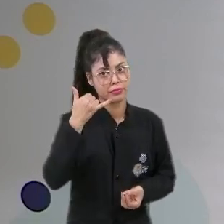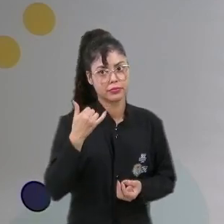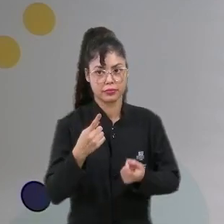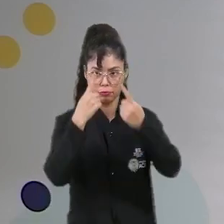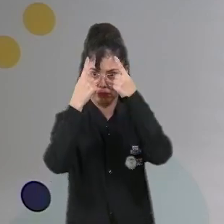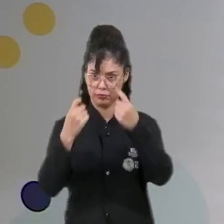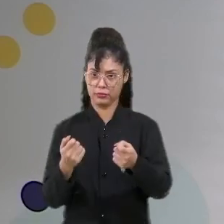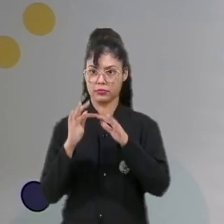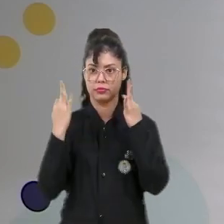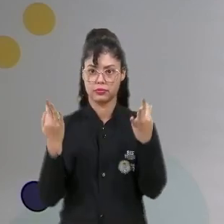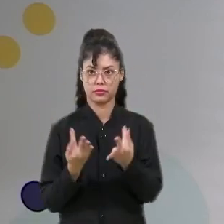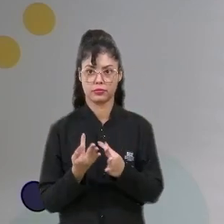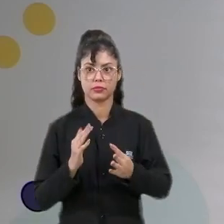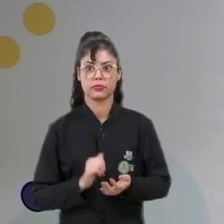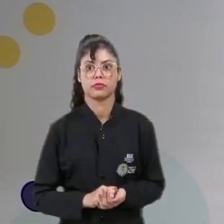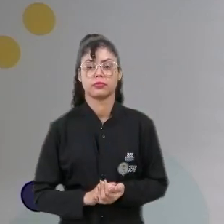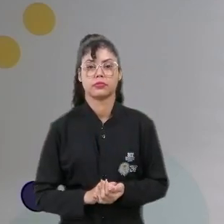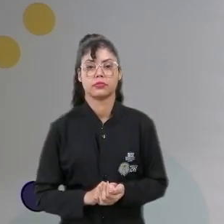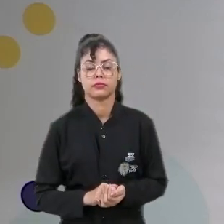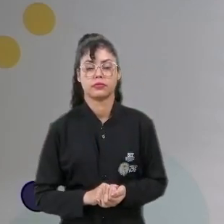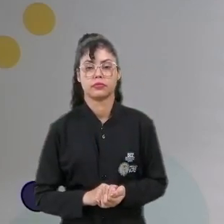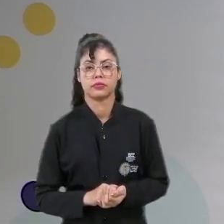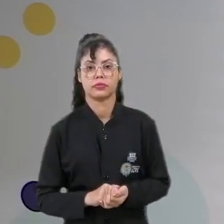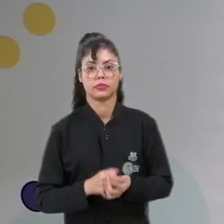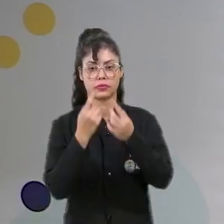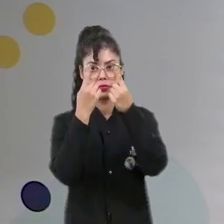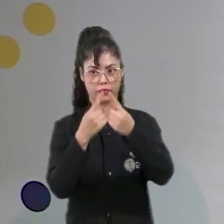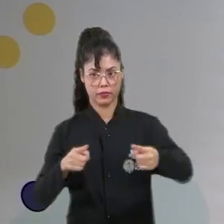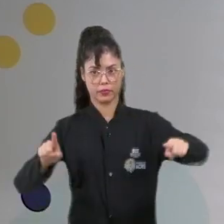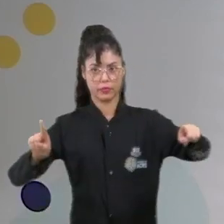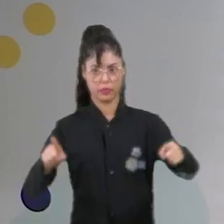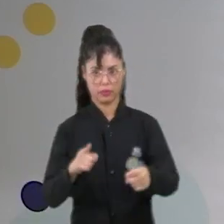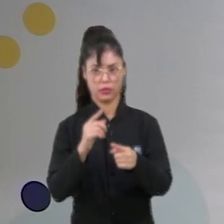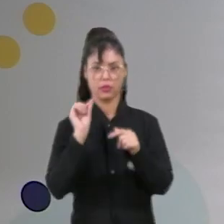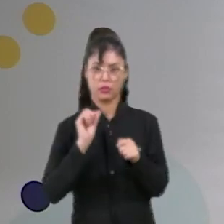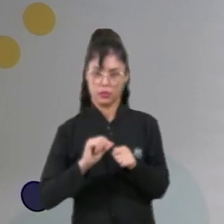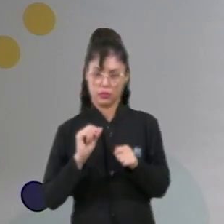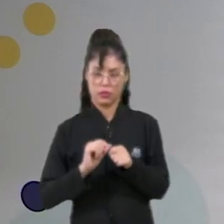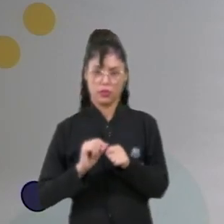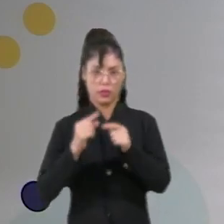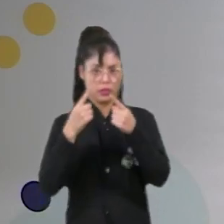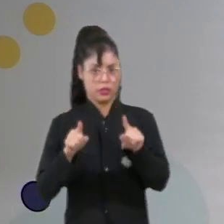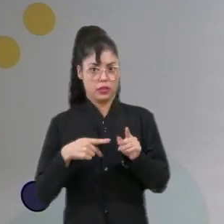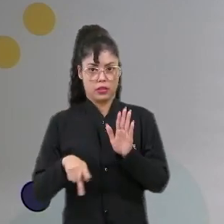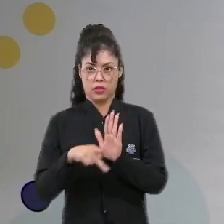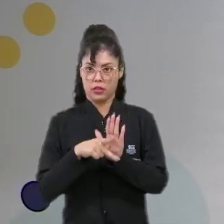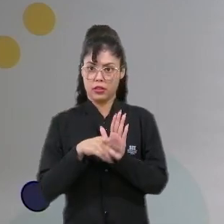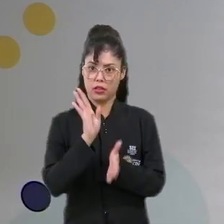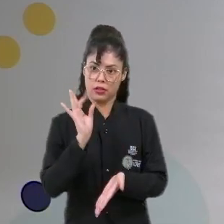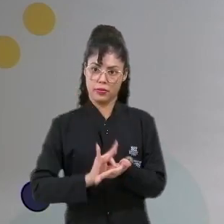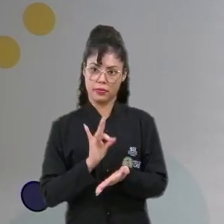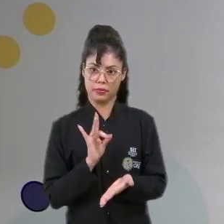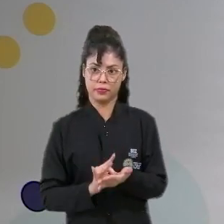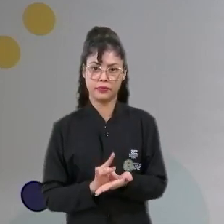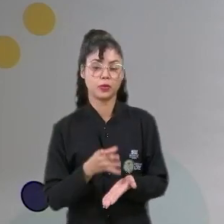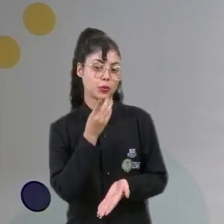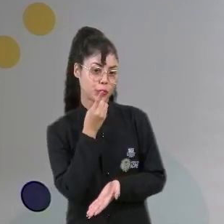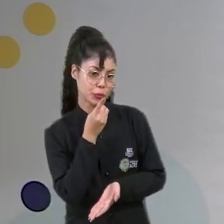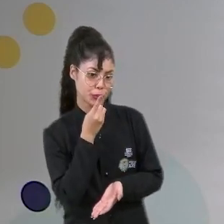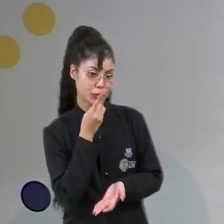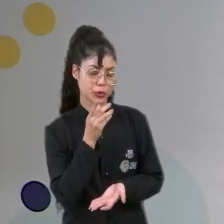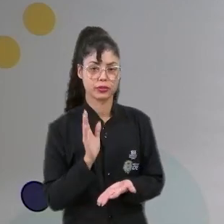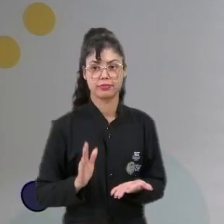violência familiar. O cantor ou o compositor da música, ele pegou um fato ali do dia a dia,